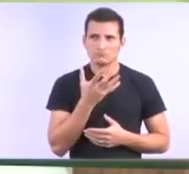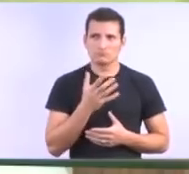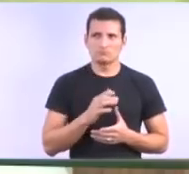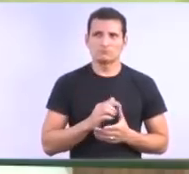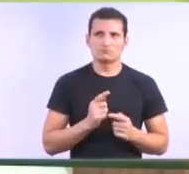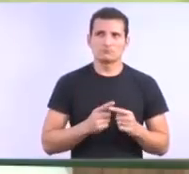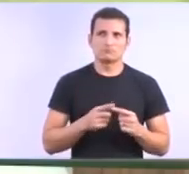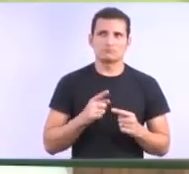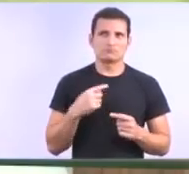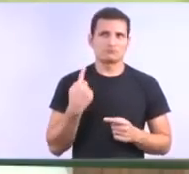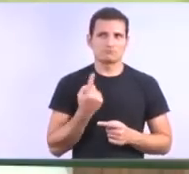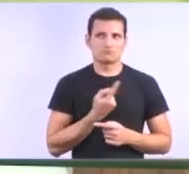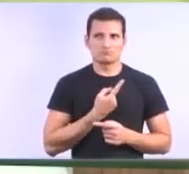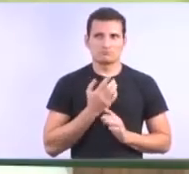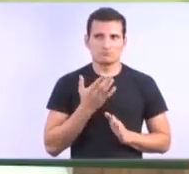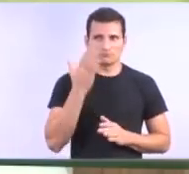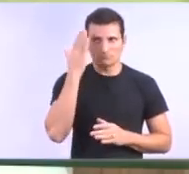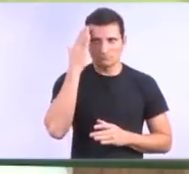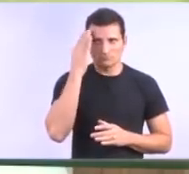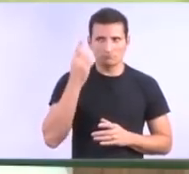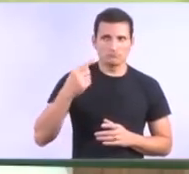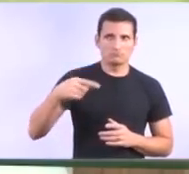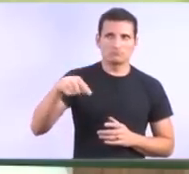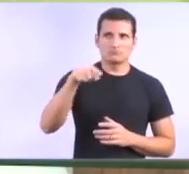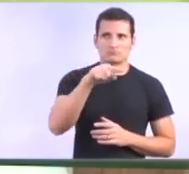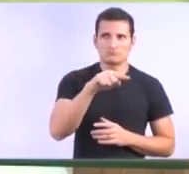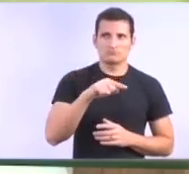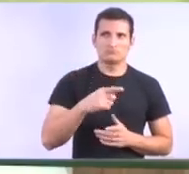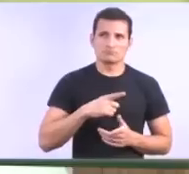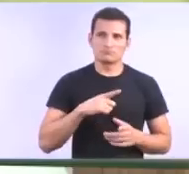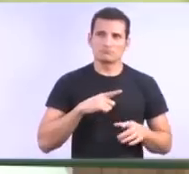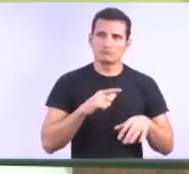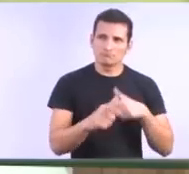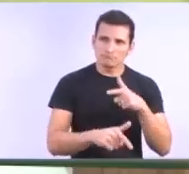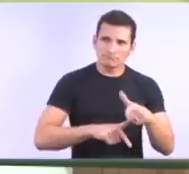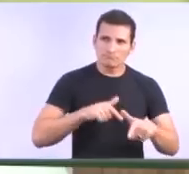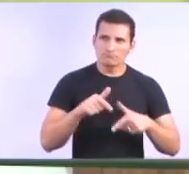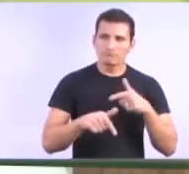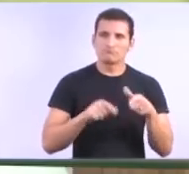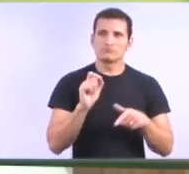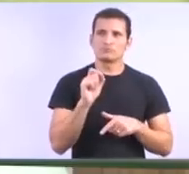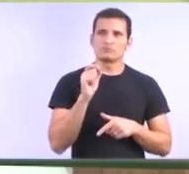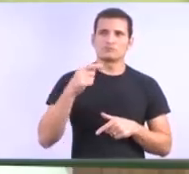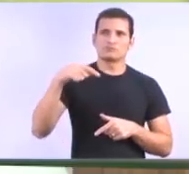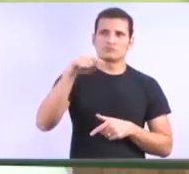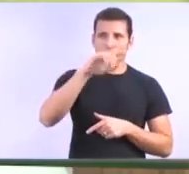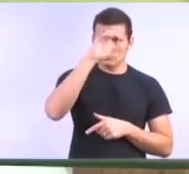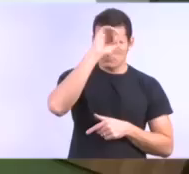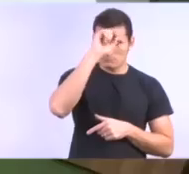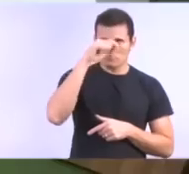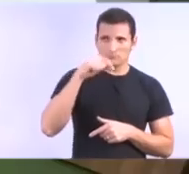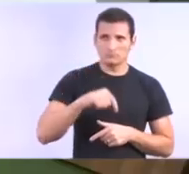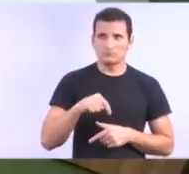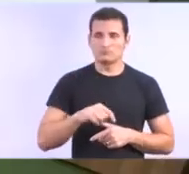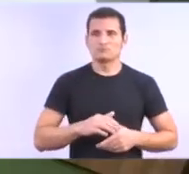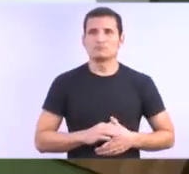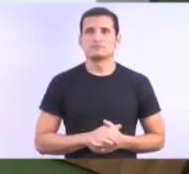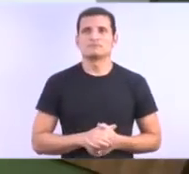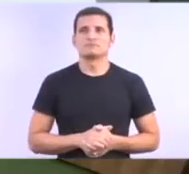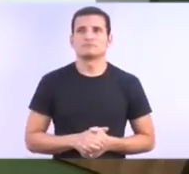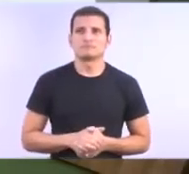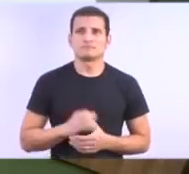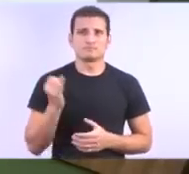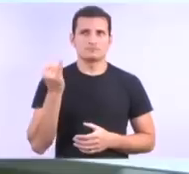sabe que vocês estão realmente colocando a mão na massa daquilo que está sendo apresentado nas aulas. O importante também é de